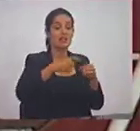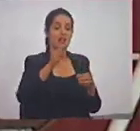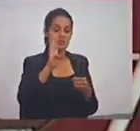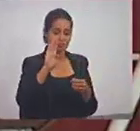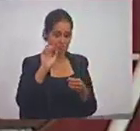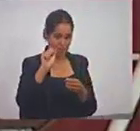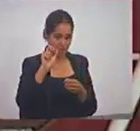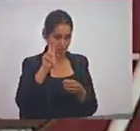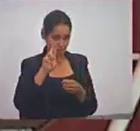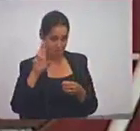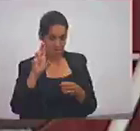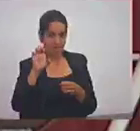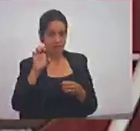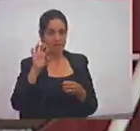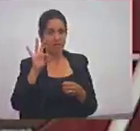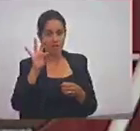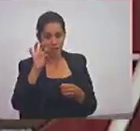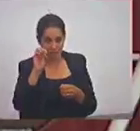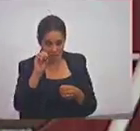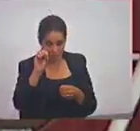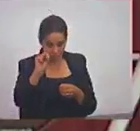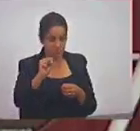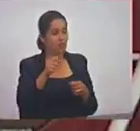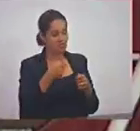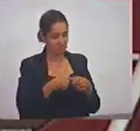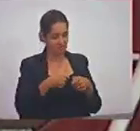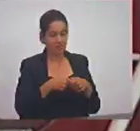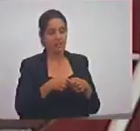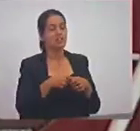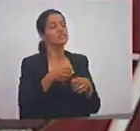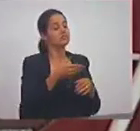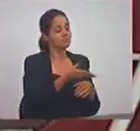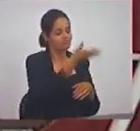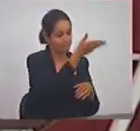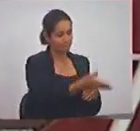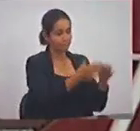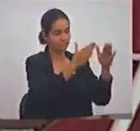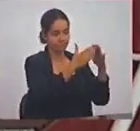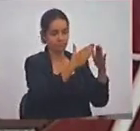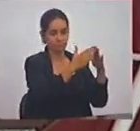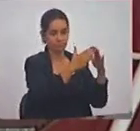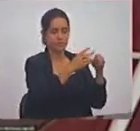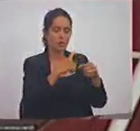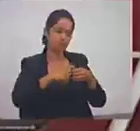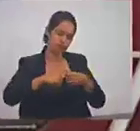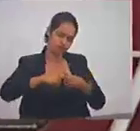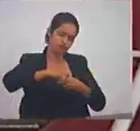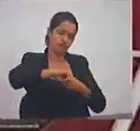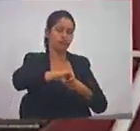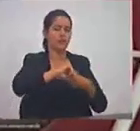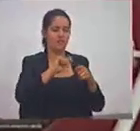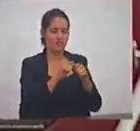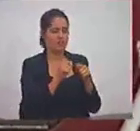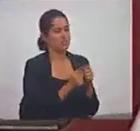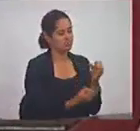Solidariedade, se engajaram para atender o pedido do vereador Meidão e fizeram parcerias para o funcionamento da Casa de